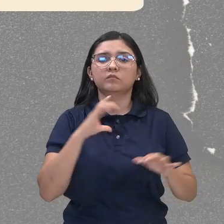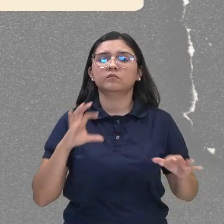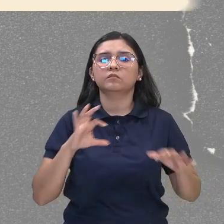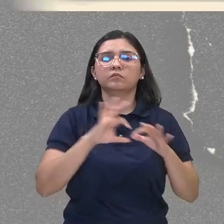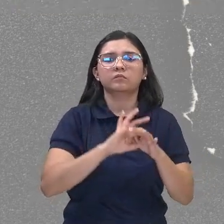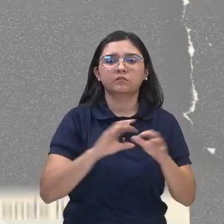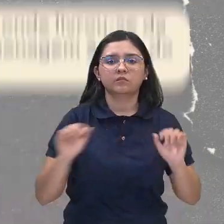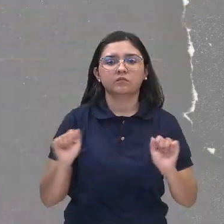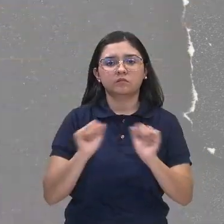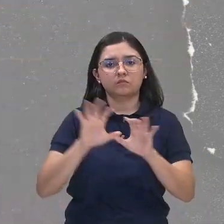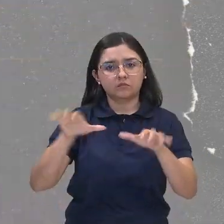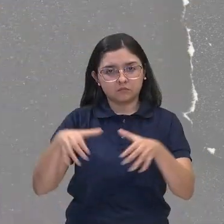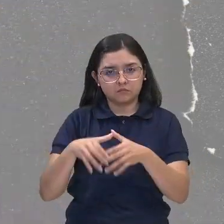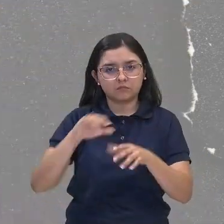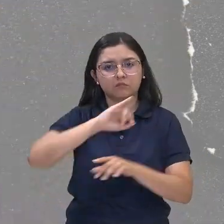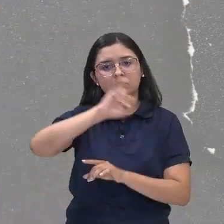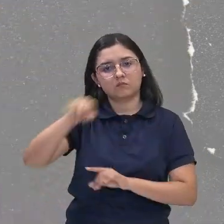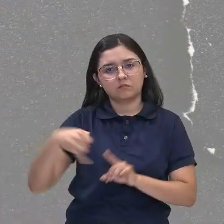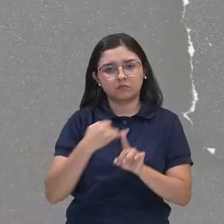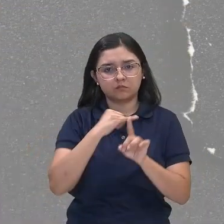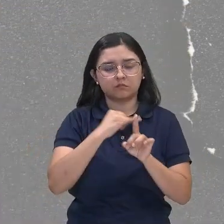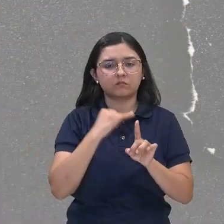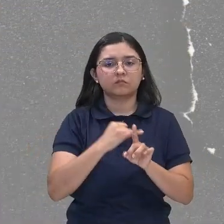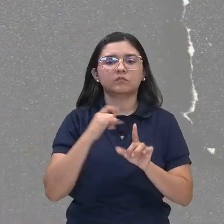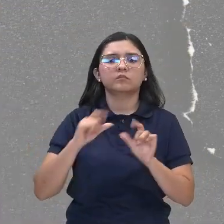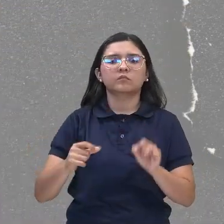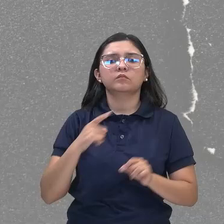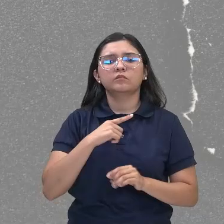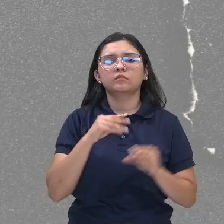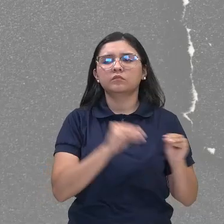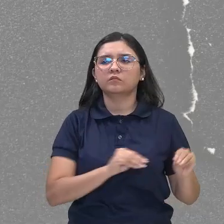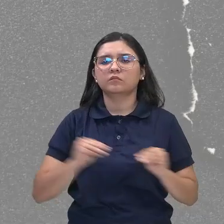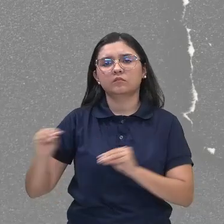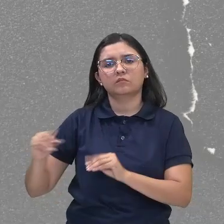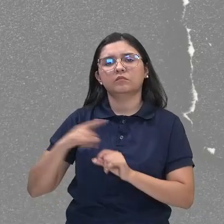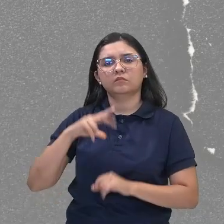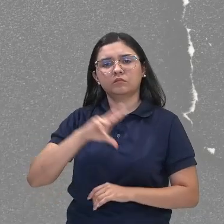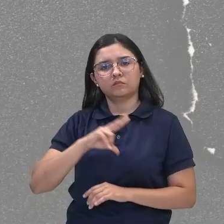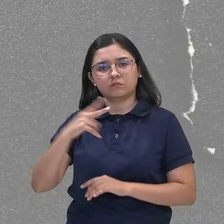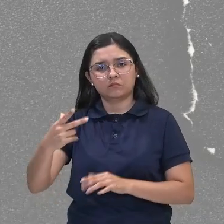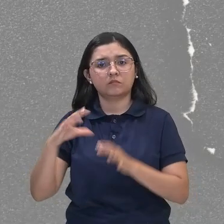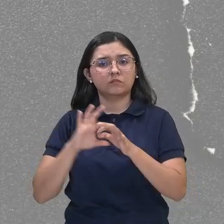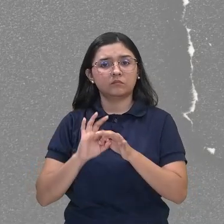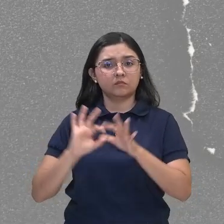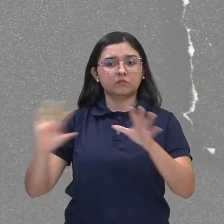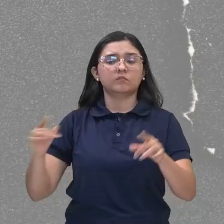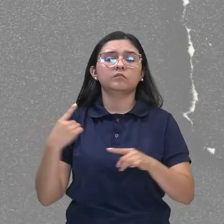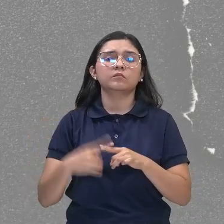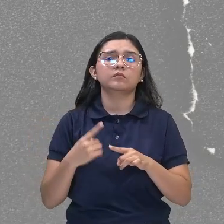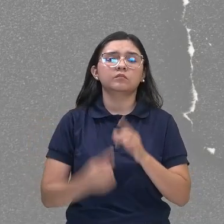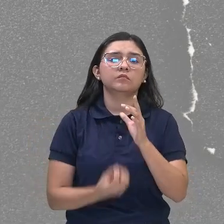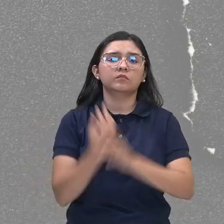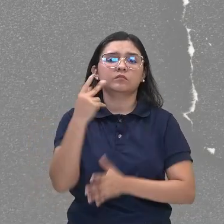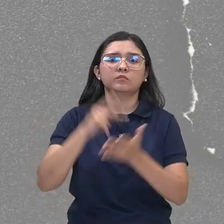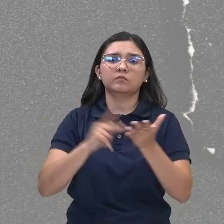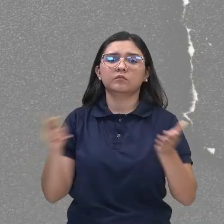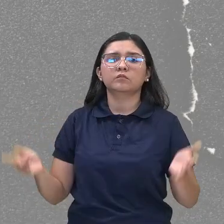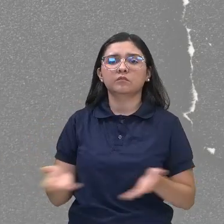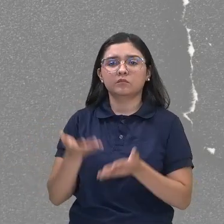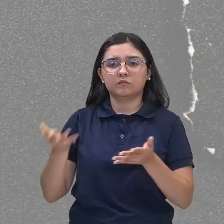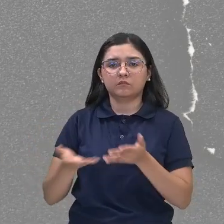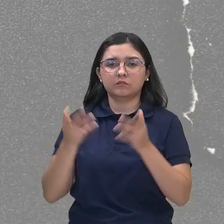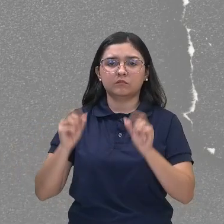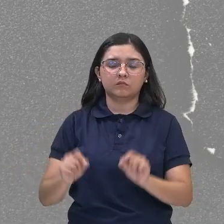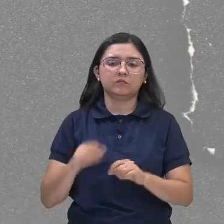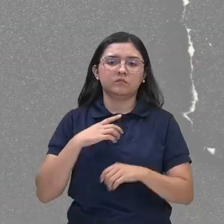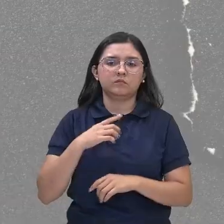ligações com os jesuítas. Basílio da Gama foi levado a Lisboa, onde livrou-se da prisão por fazer um poema em homenagem à filha do